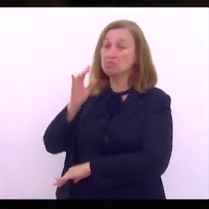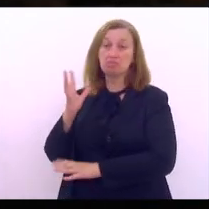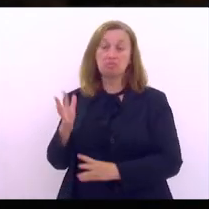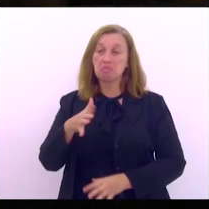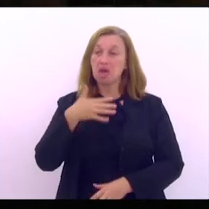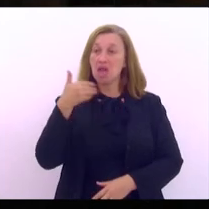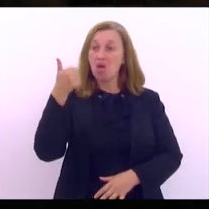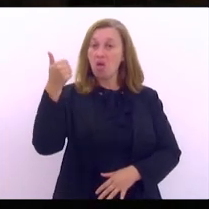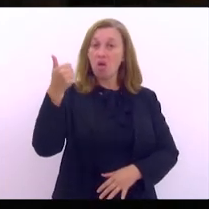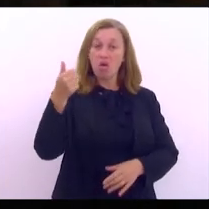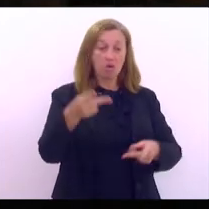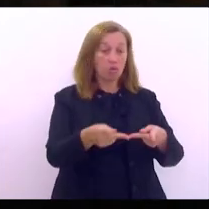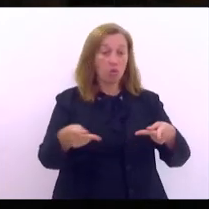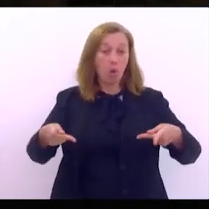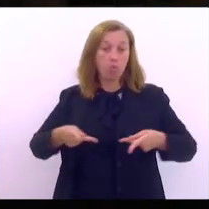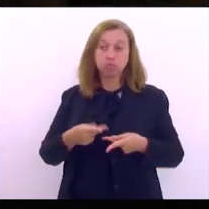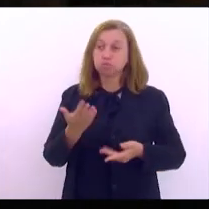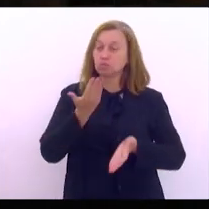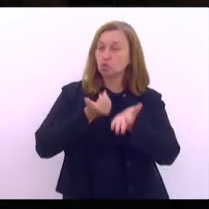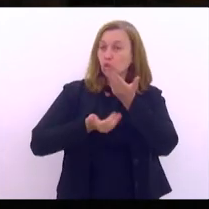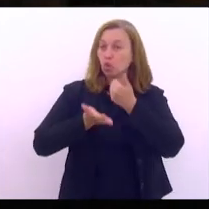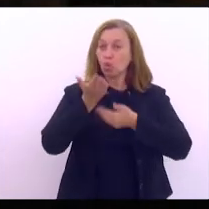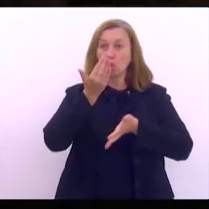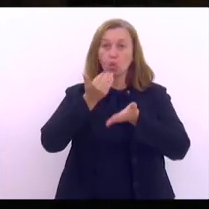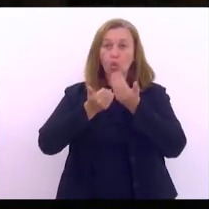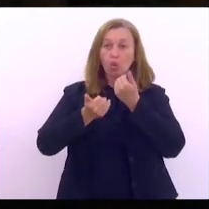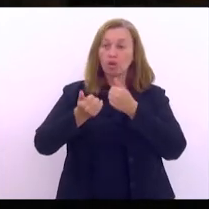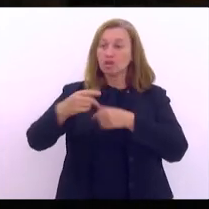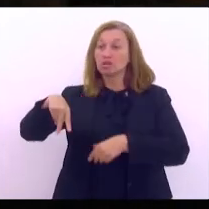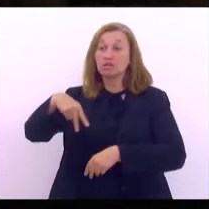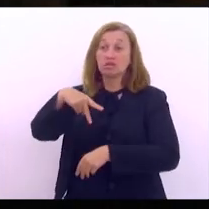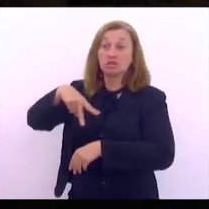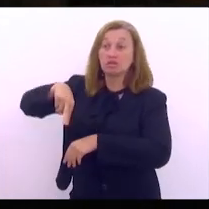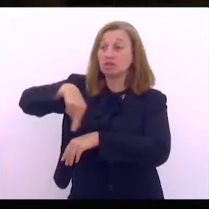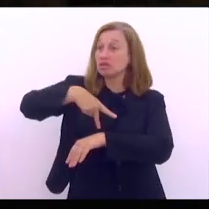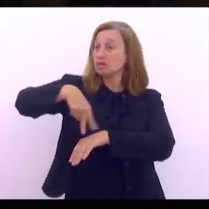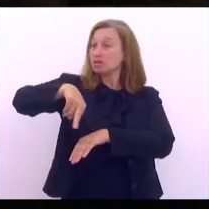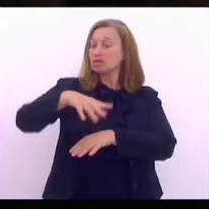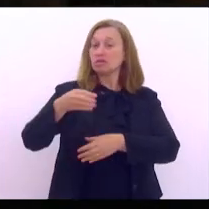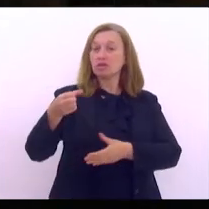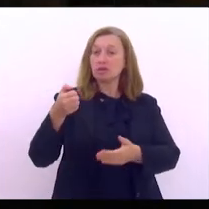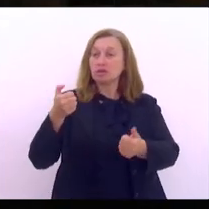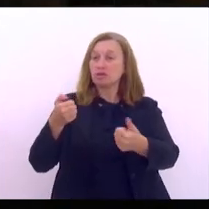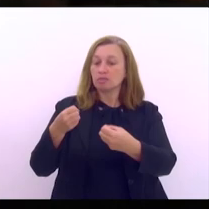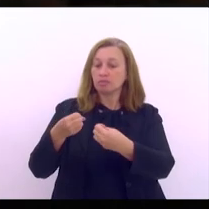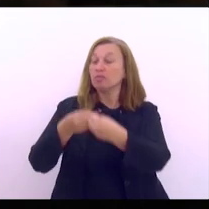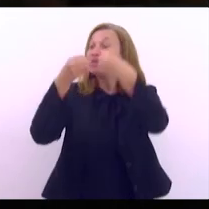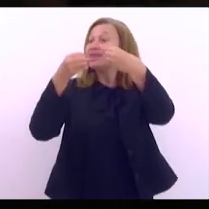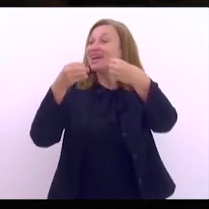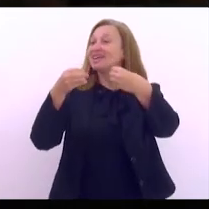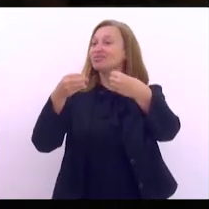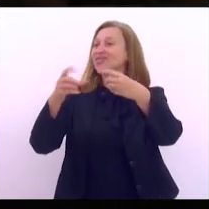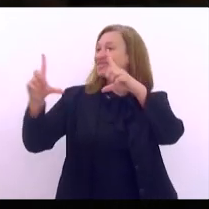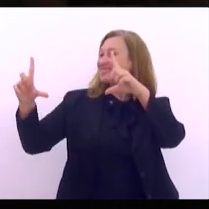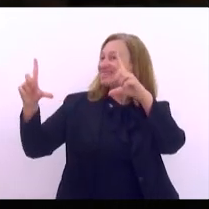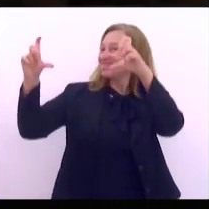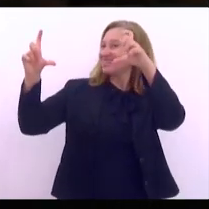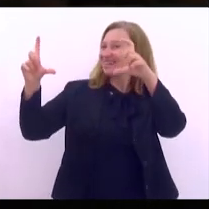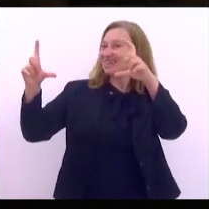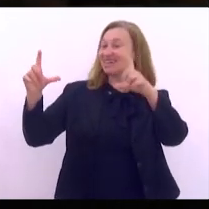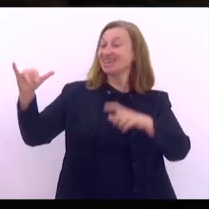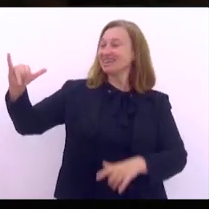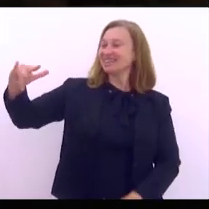pratos, né, os salões... Brindemos, boas fotografias, drones